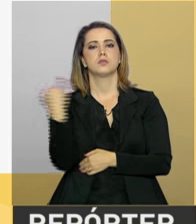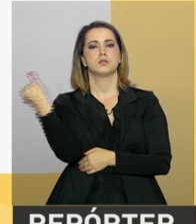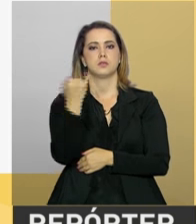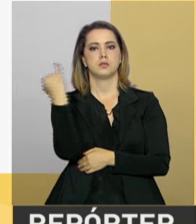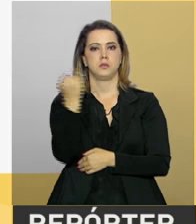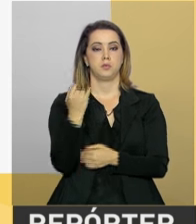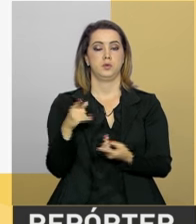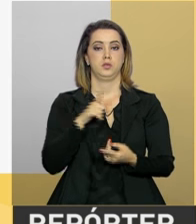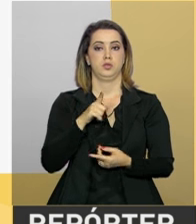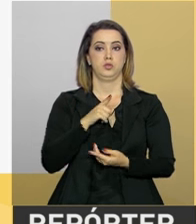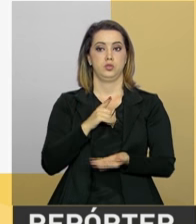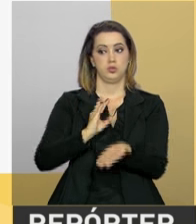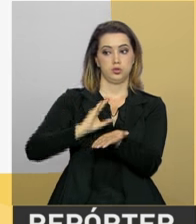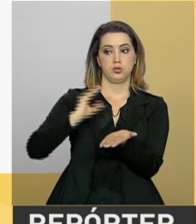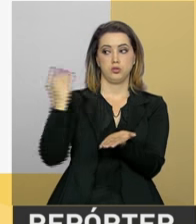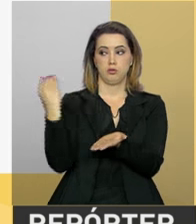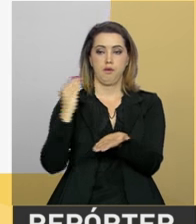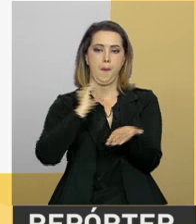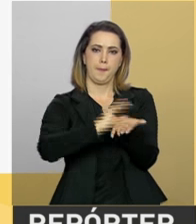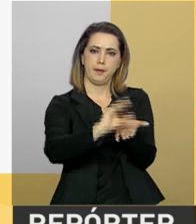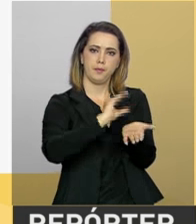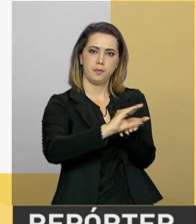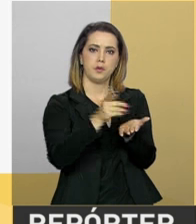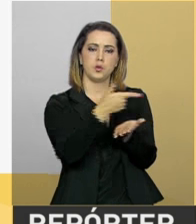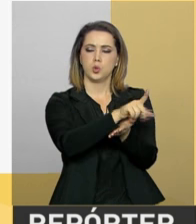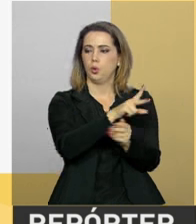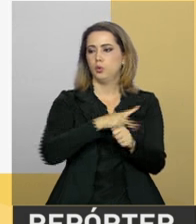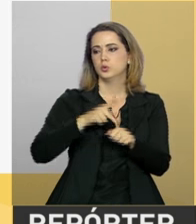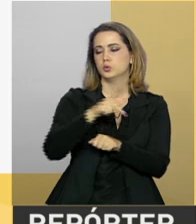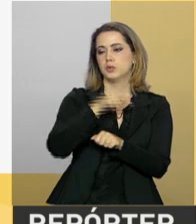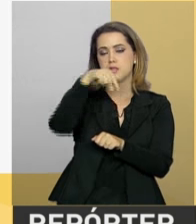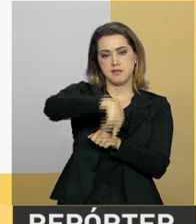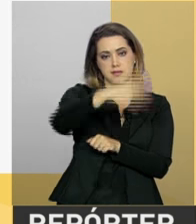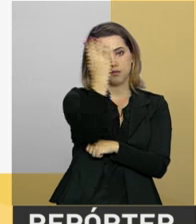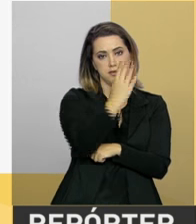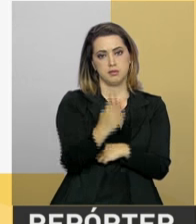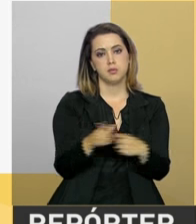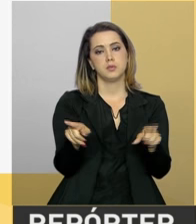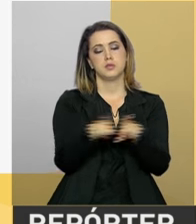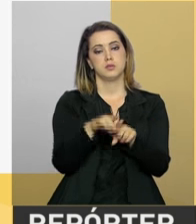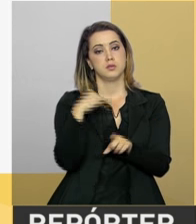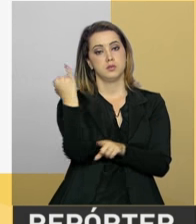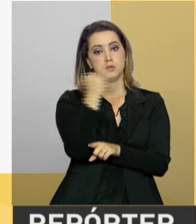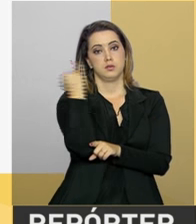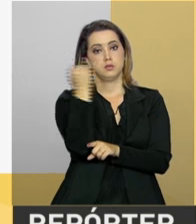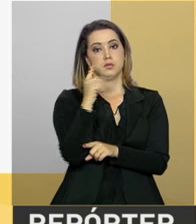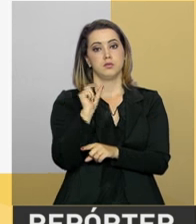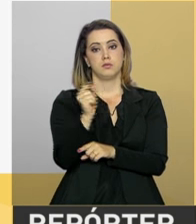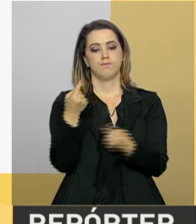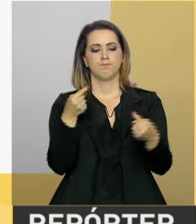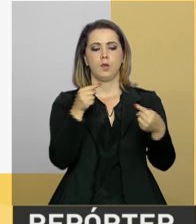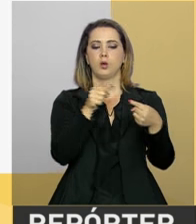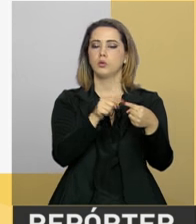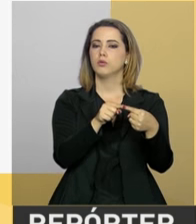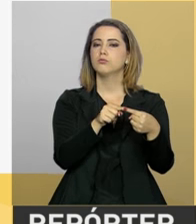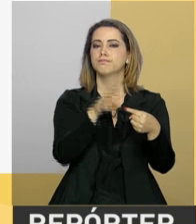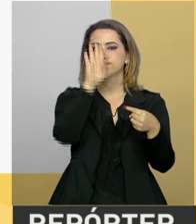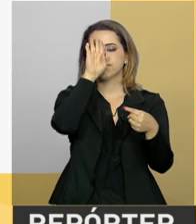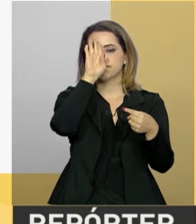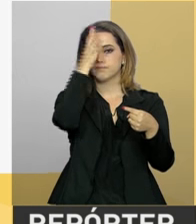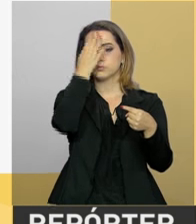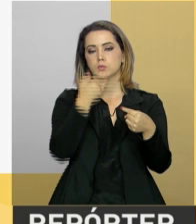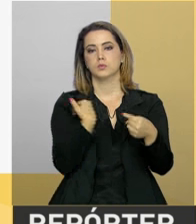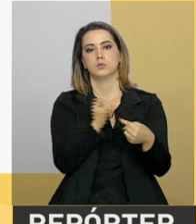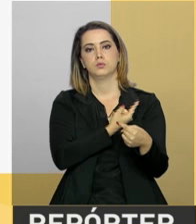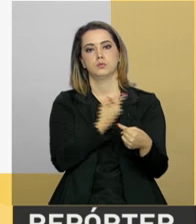ter investimentos eh do Estados Unidos e Outros tantos países Aqui no Brasil é importante para o foco principal do nosso